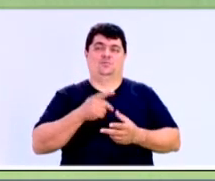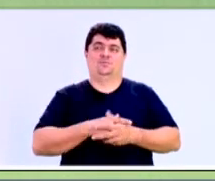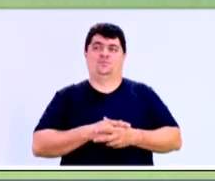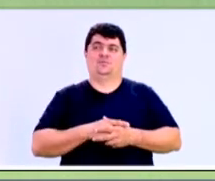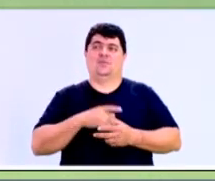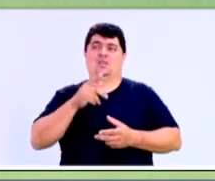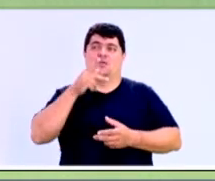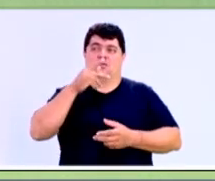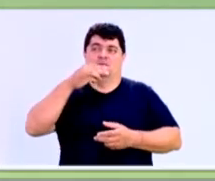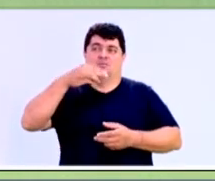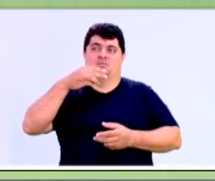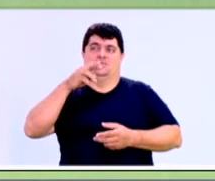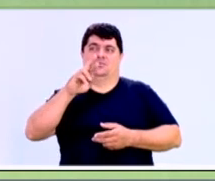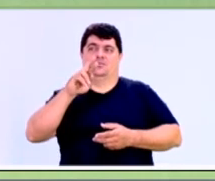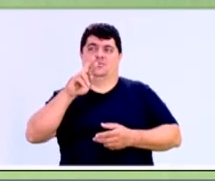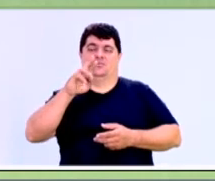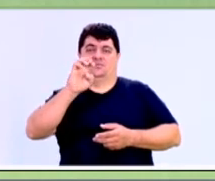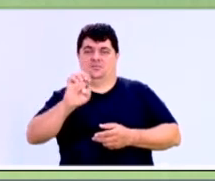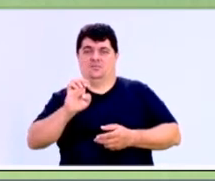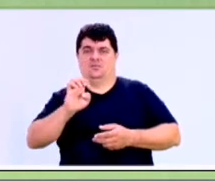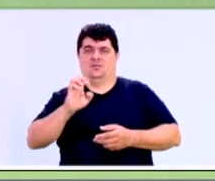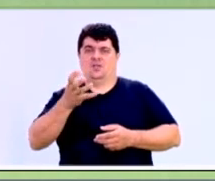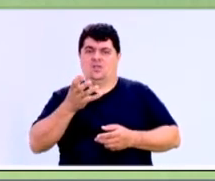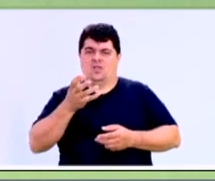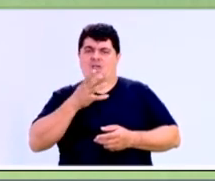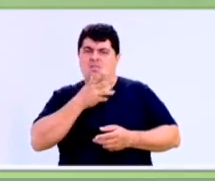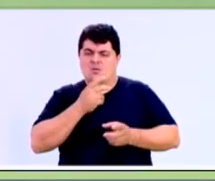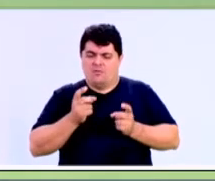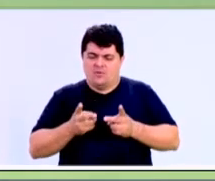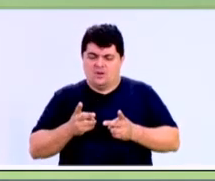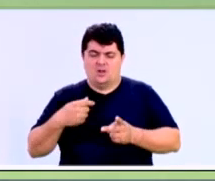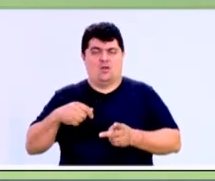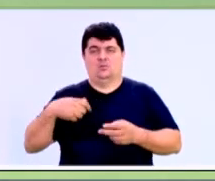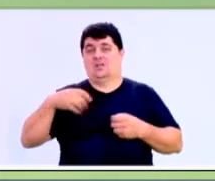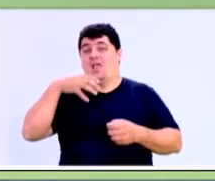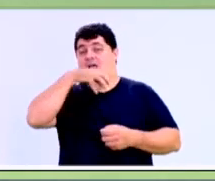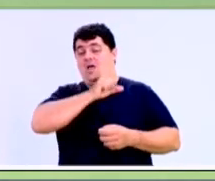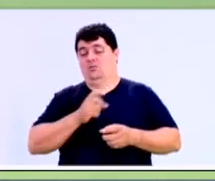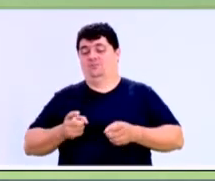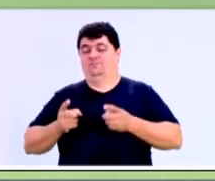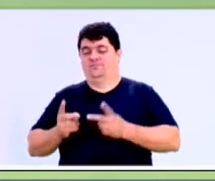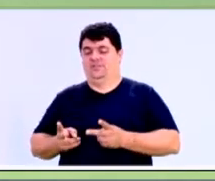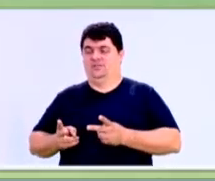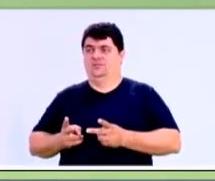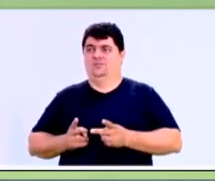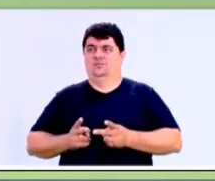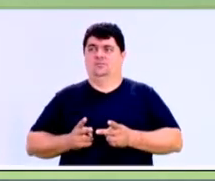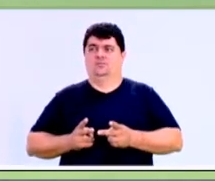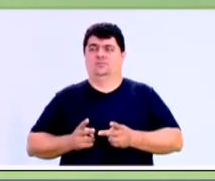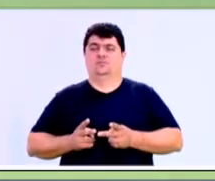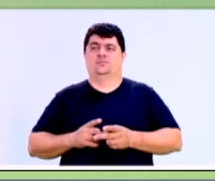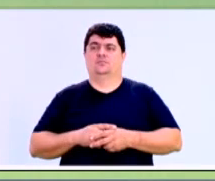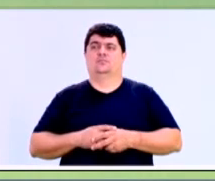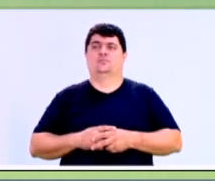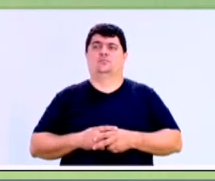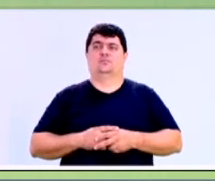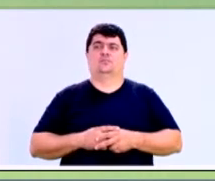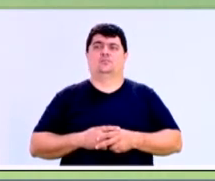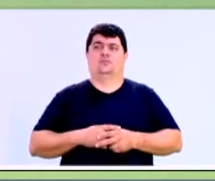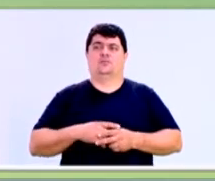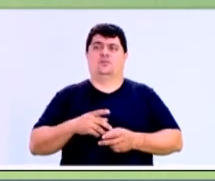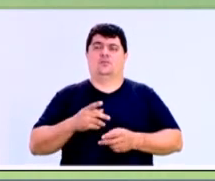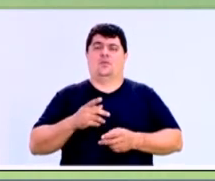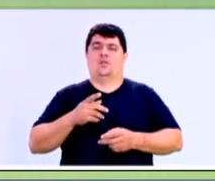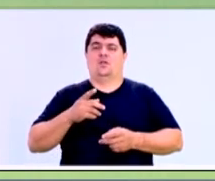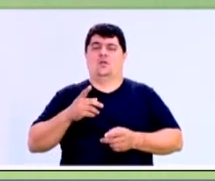estoque. Correto? Eu quero demorar para vender o meu estoque? Não. Então, quanto menor, melhor.